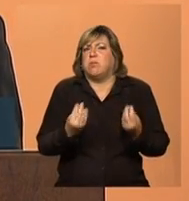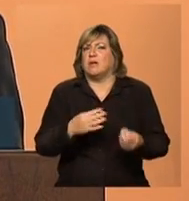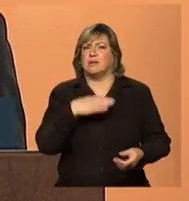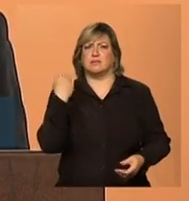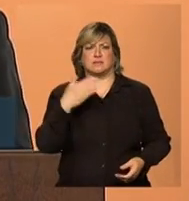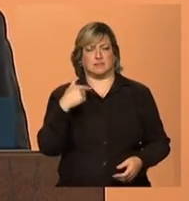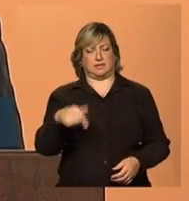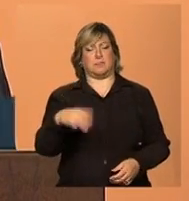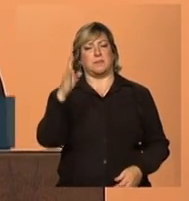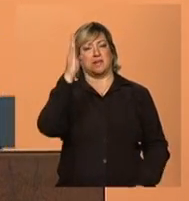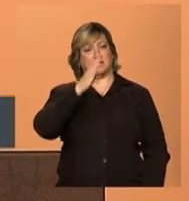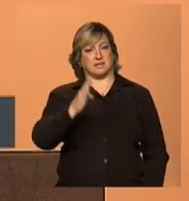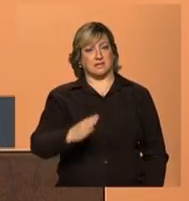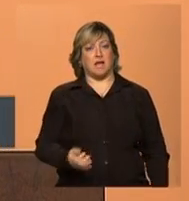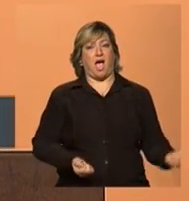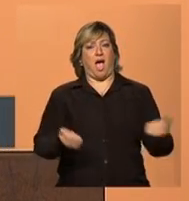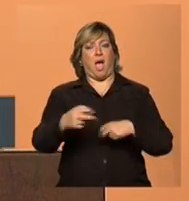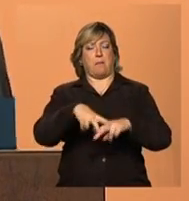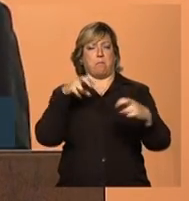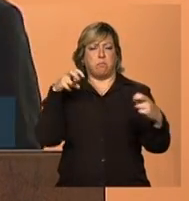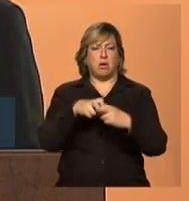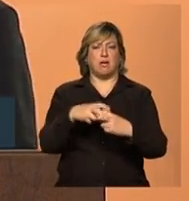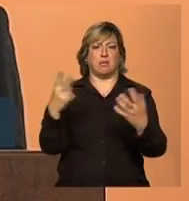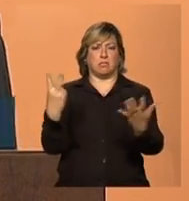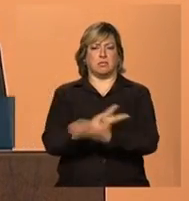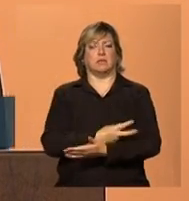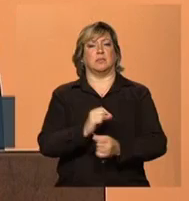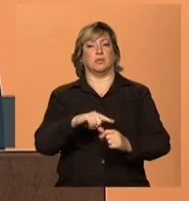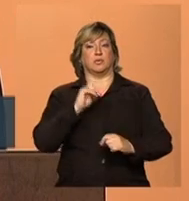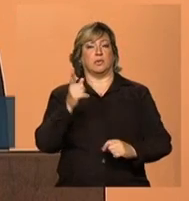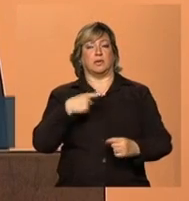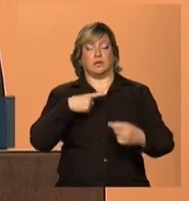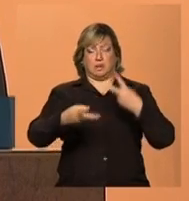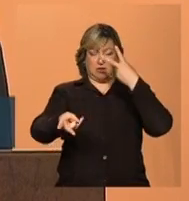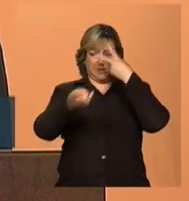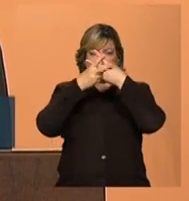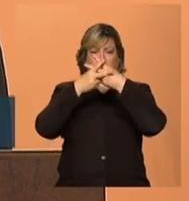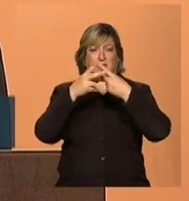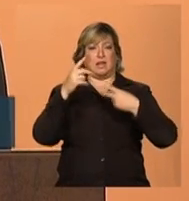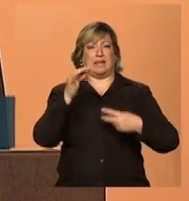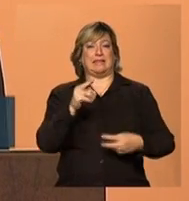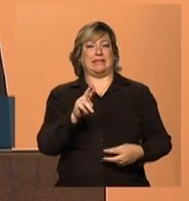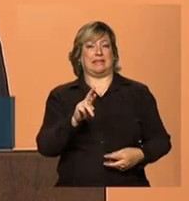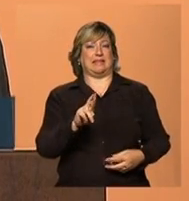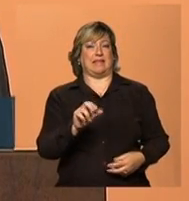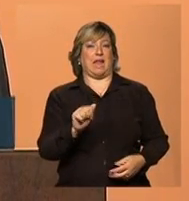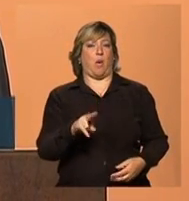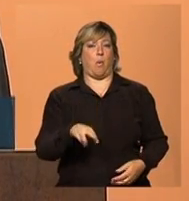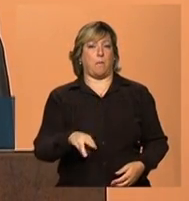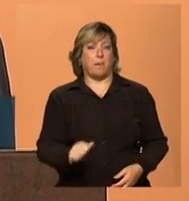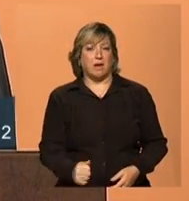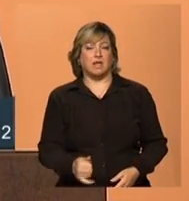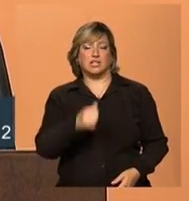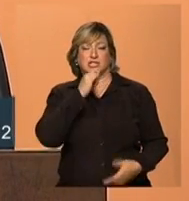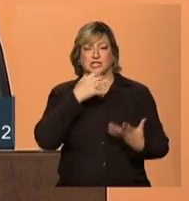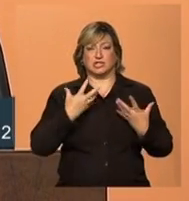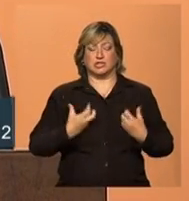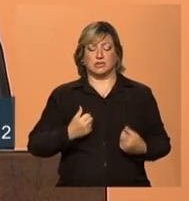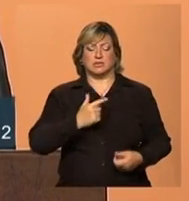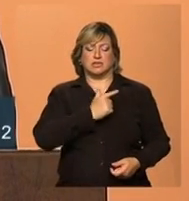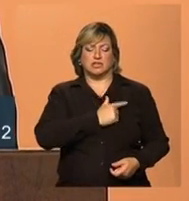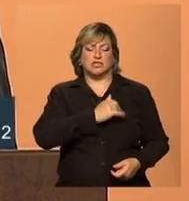uma estatística que deixa as traumas, deixa um